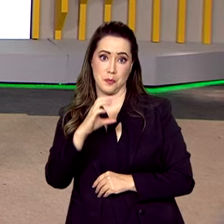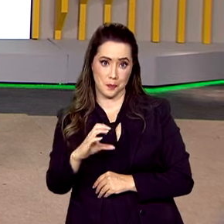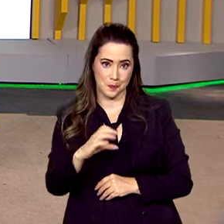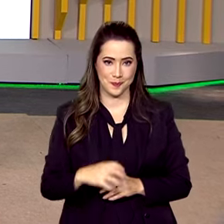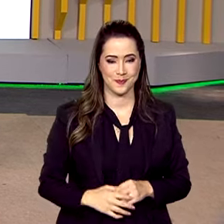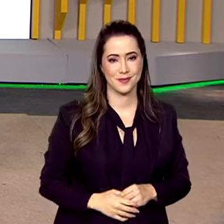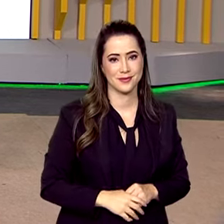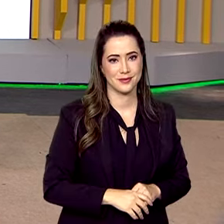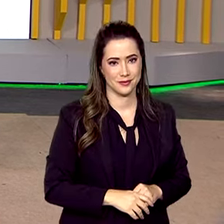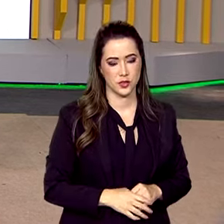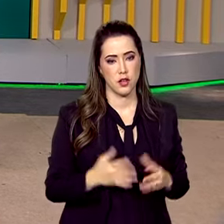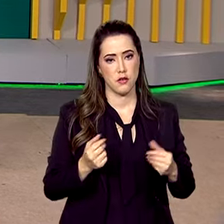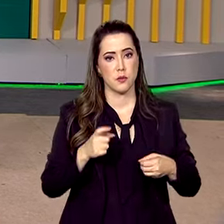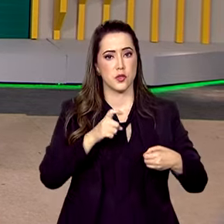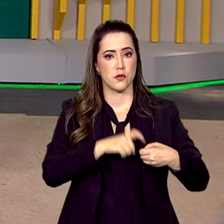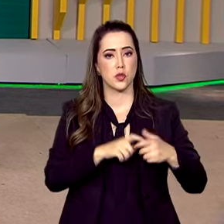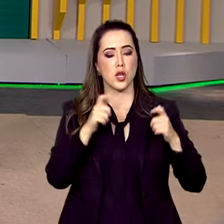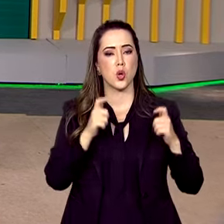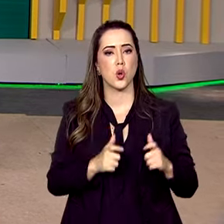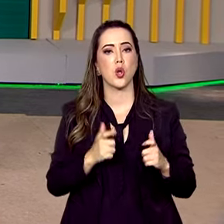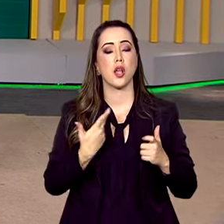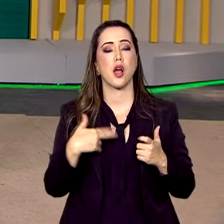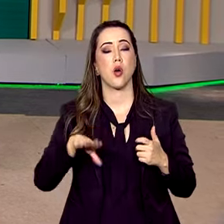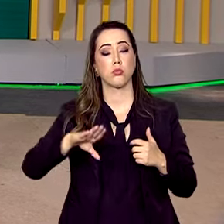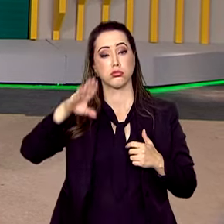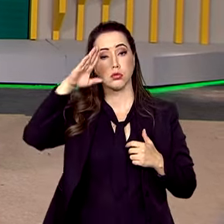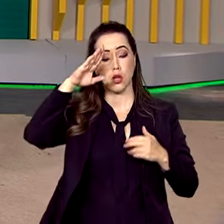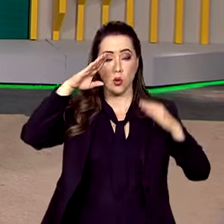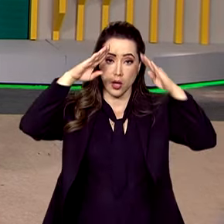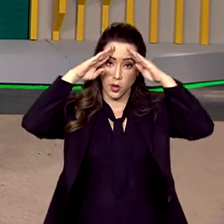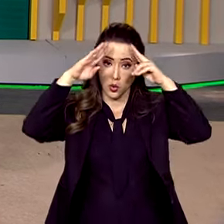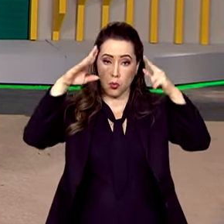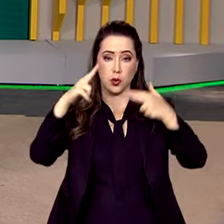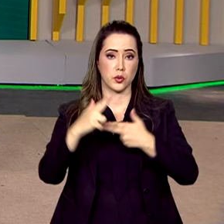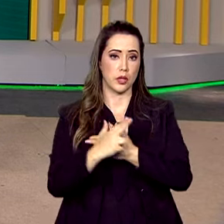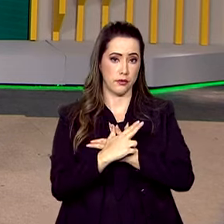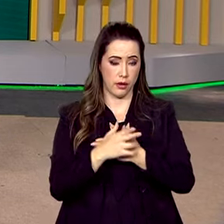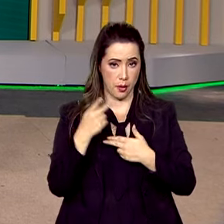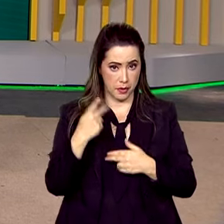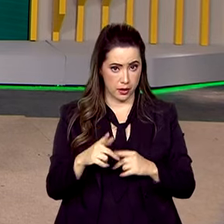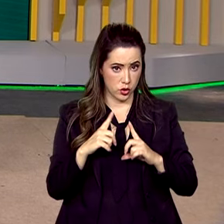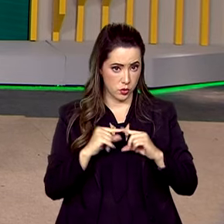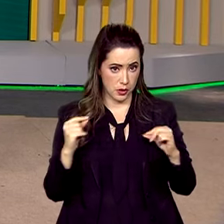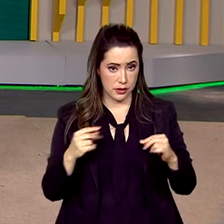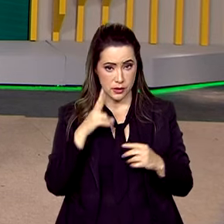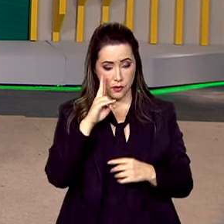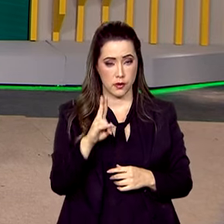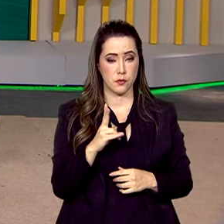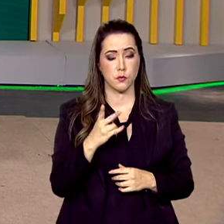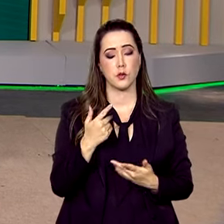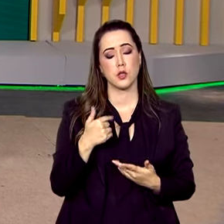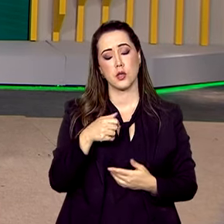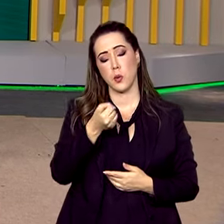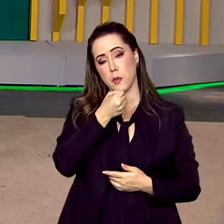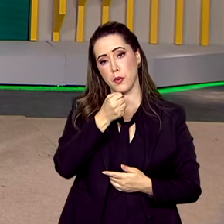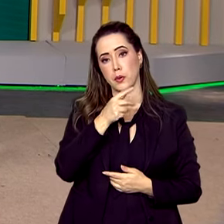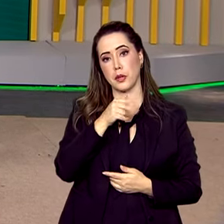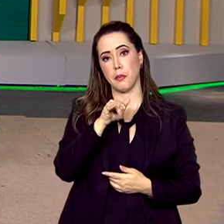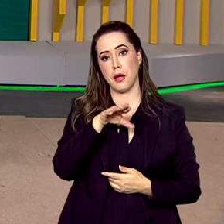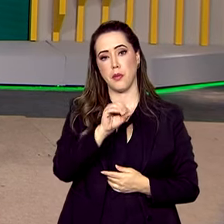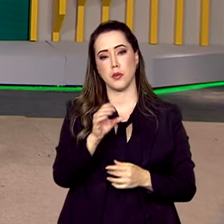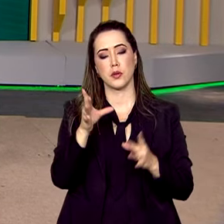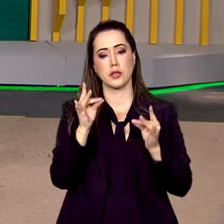Bom, e agora nós vamos voltar ao vivo lá para a base aérea daqui de Brasília com o repórter Pablo Mundim, que vai atualizar para a gente